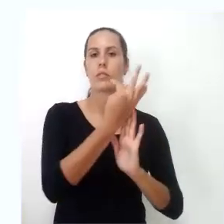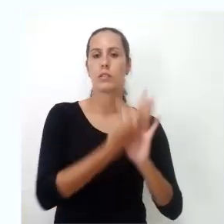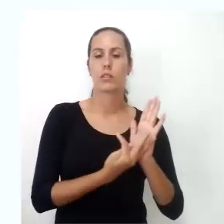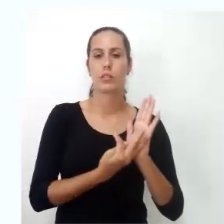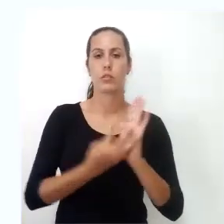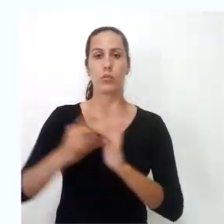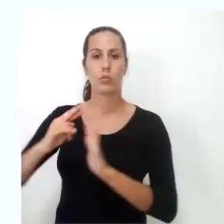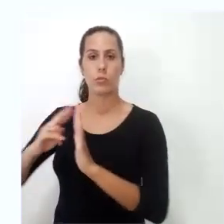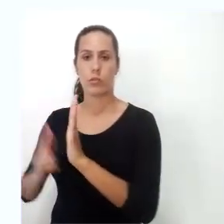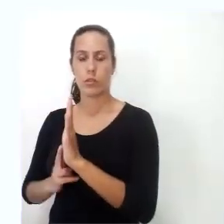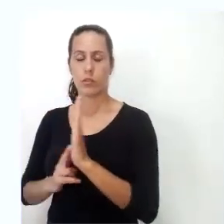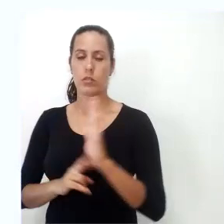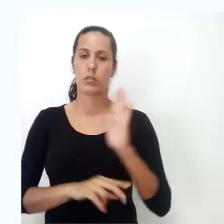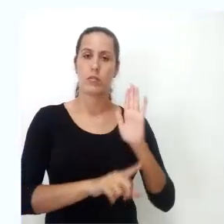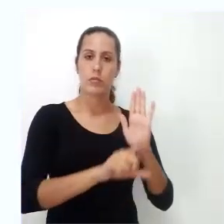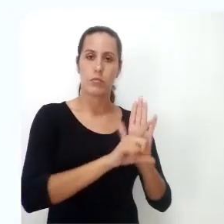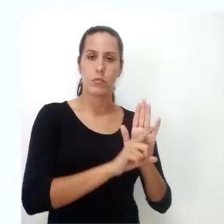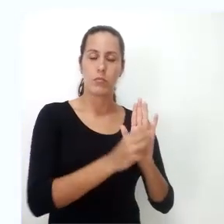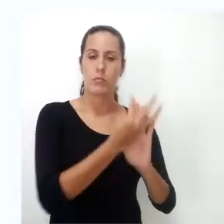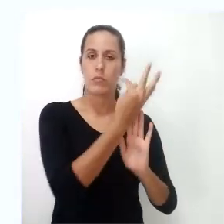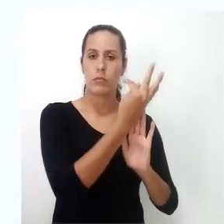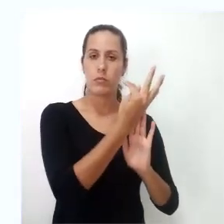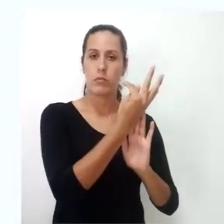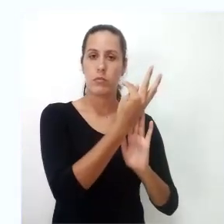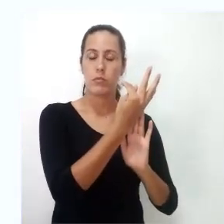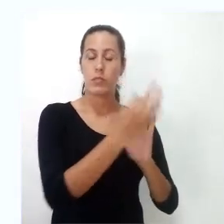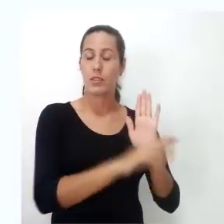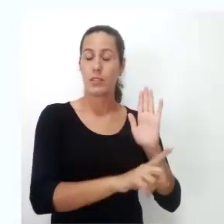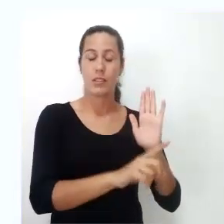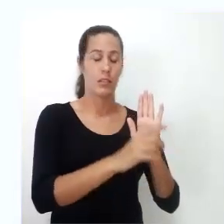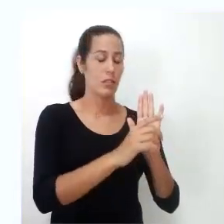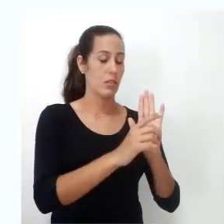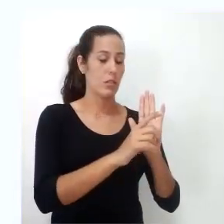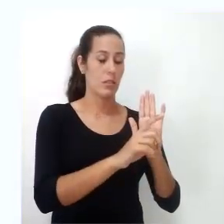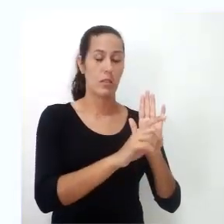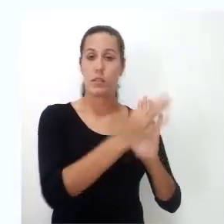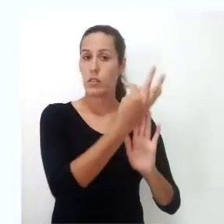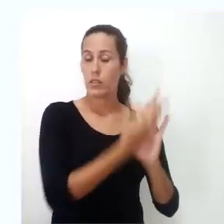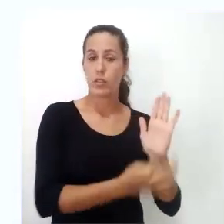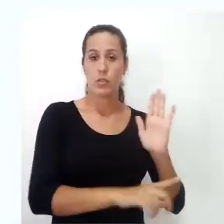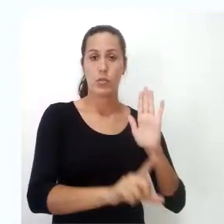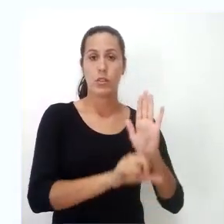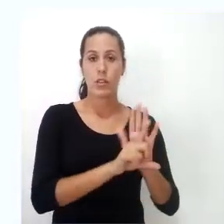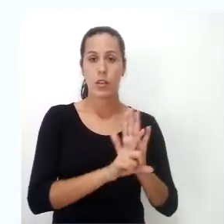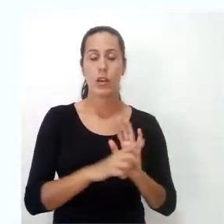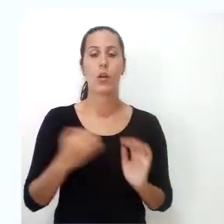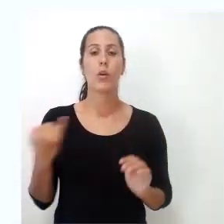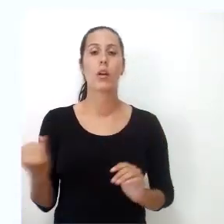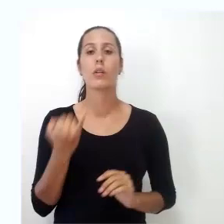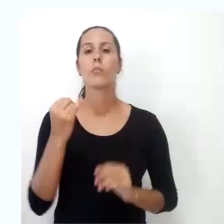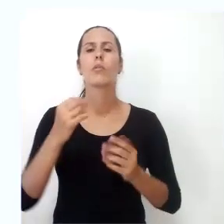textos normativos, textos legais, é importante, em síntese,